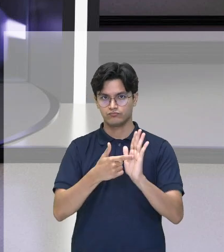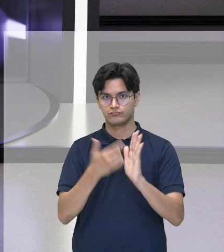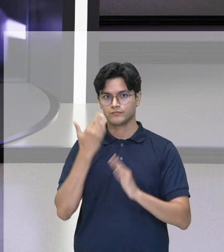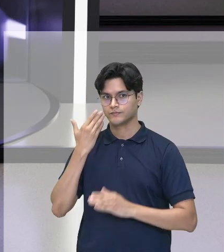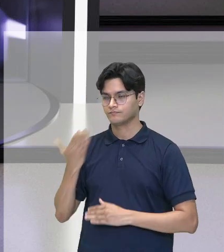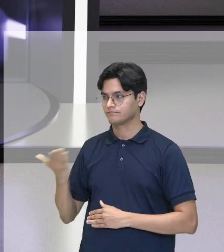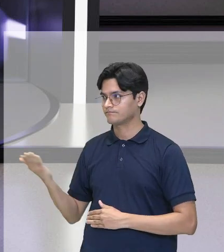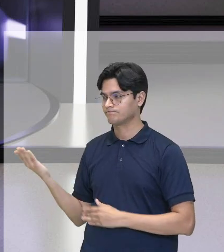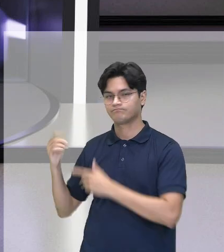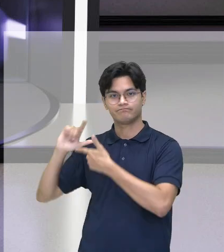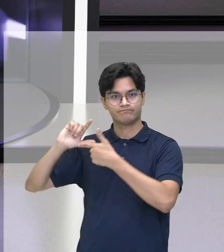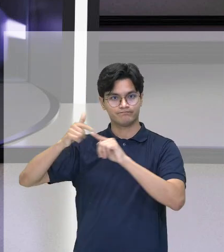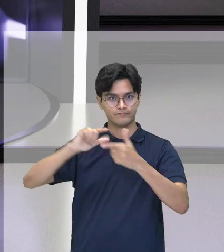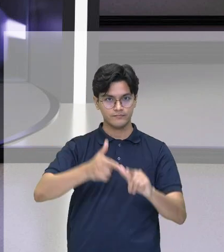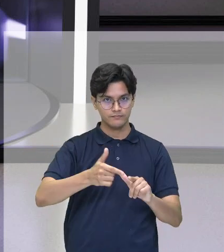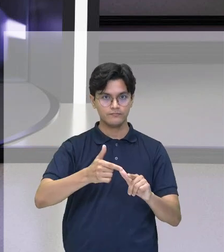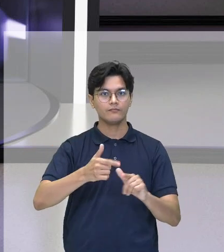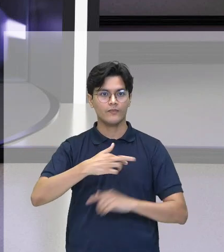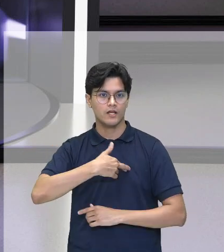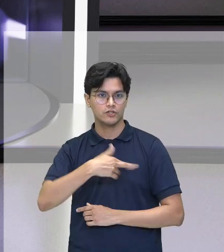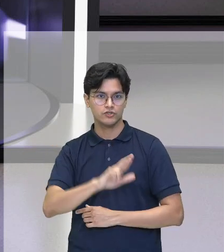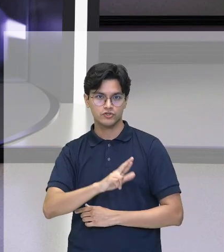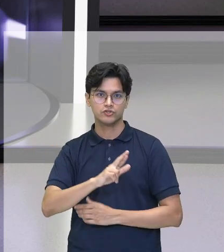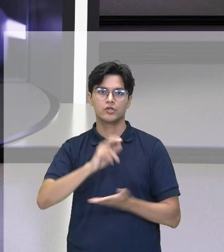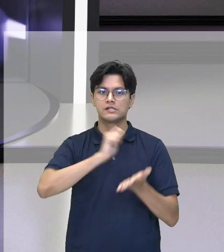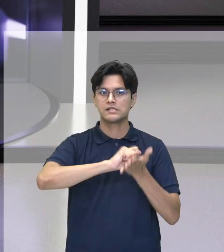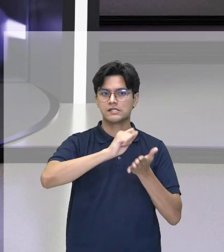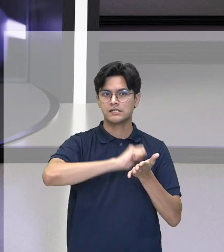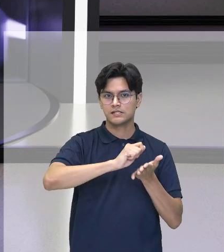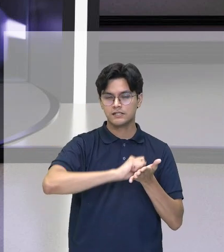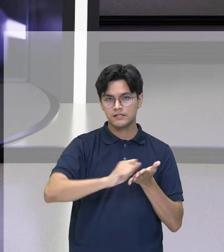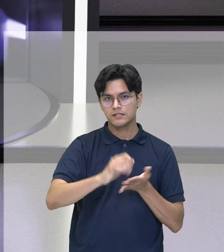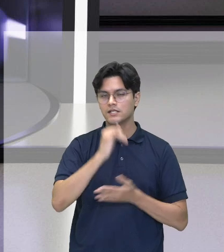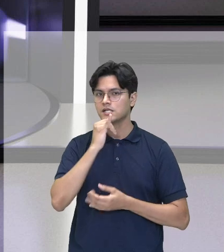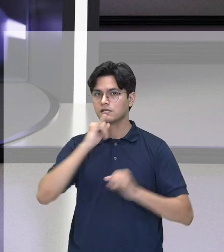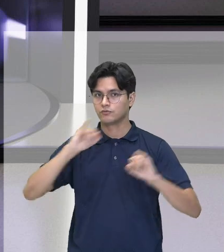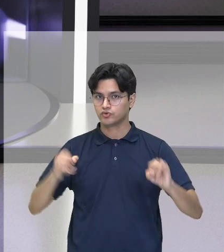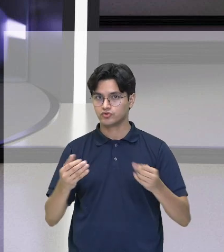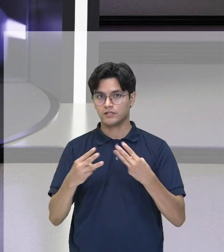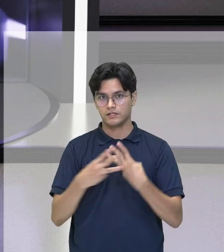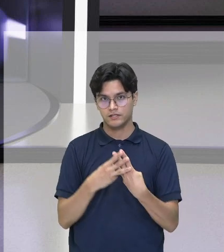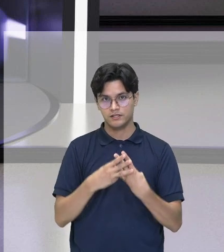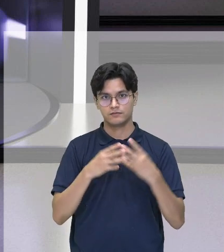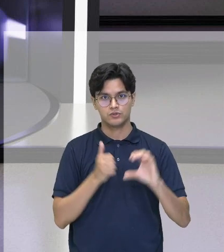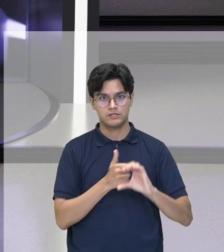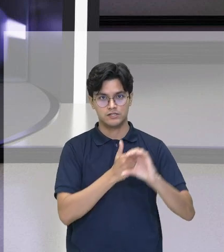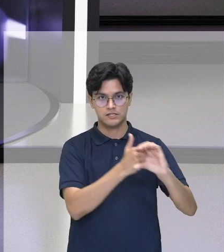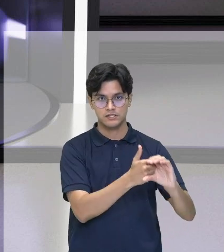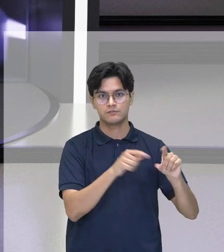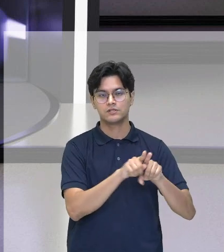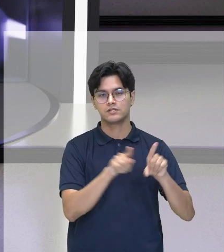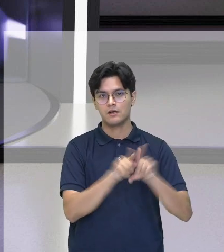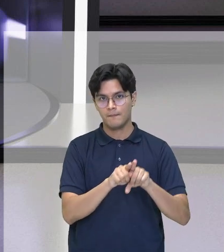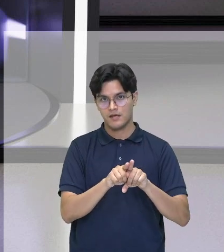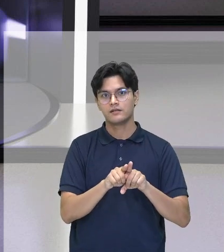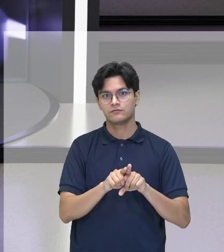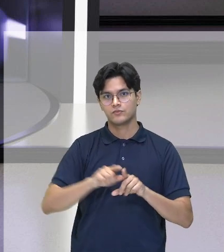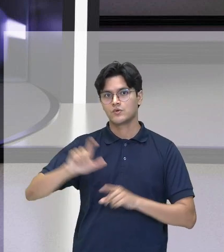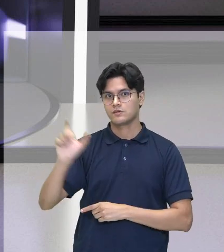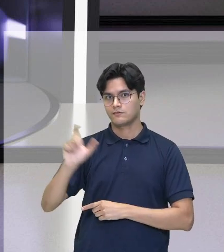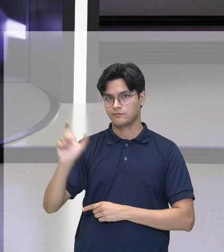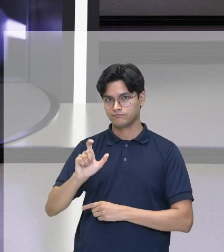religiosas escritas, que nós poderíamos dizer que é o judaísmo, o cristianismo e o islamismo. Essas